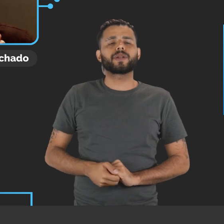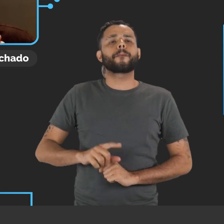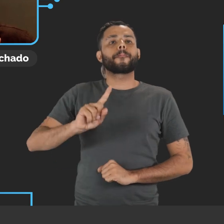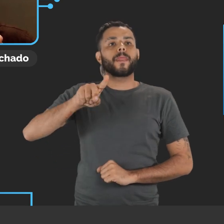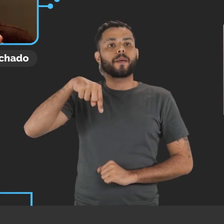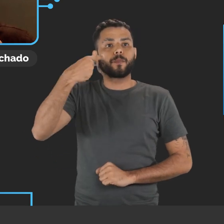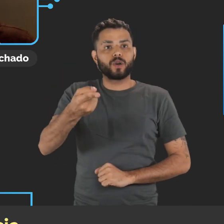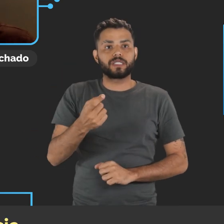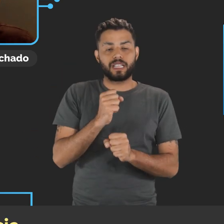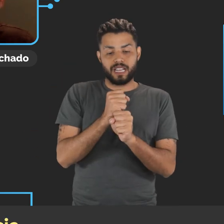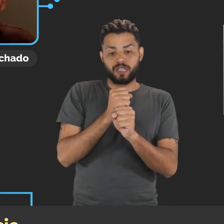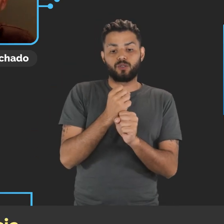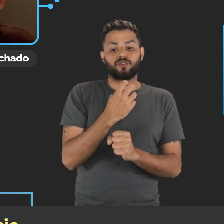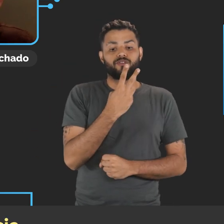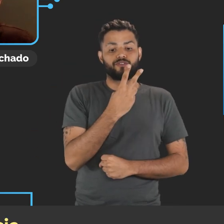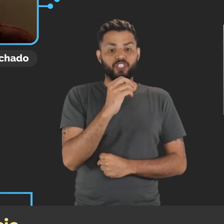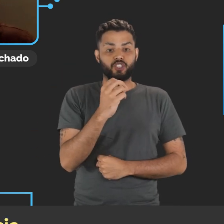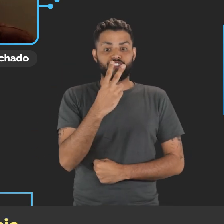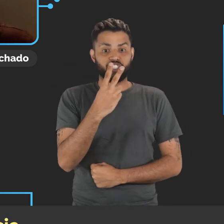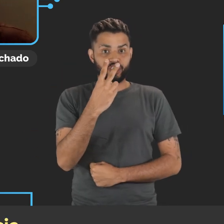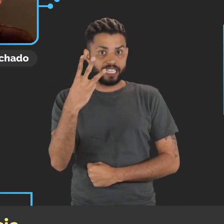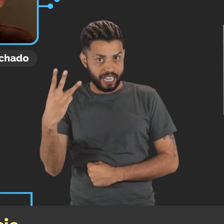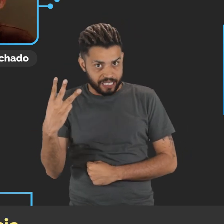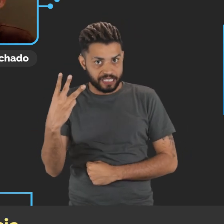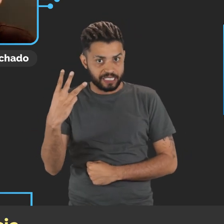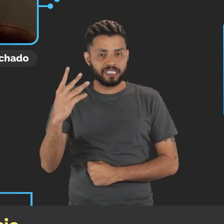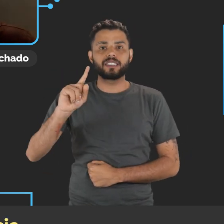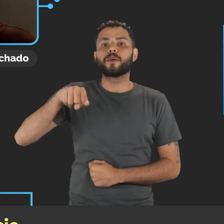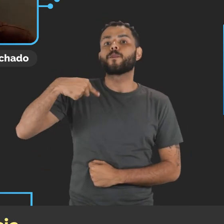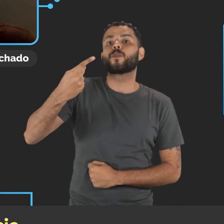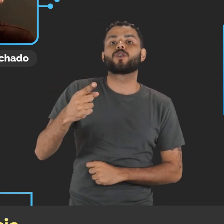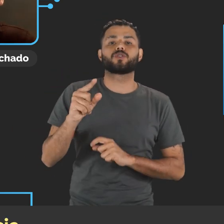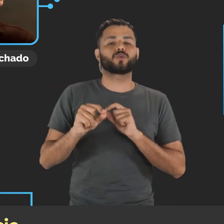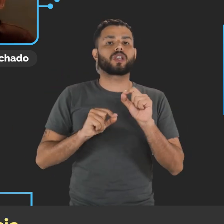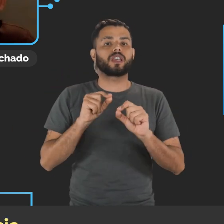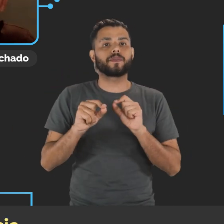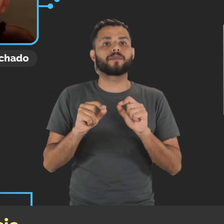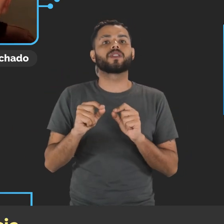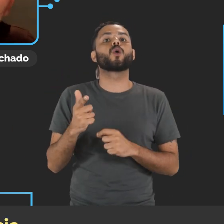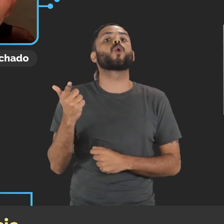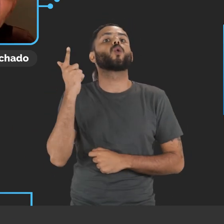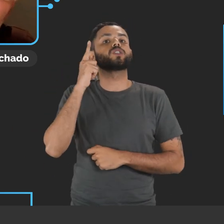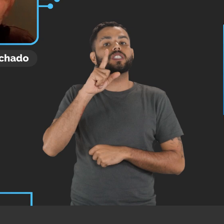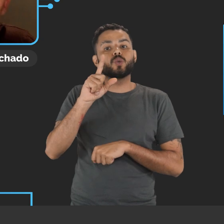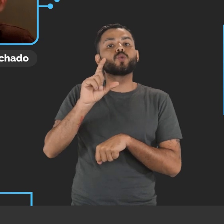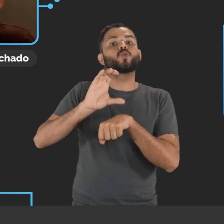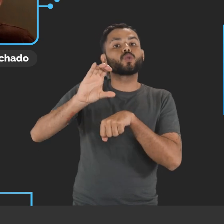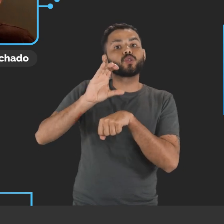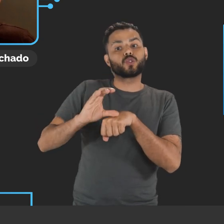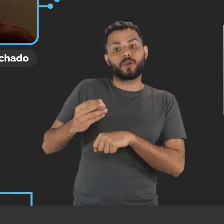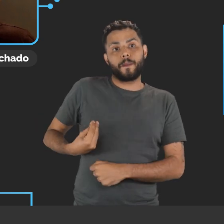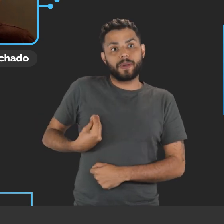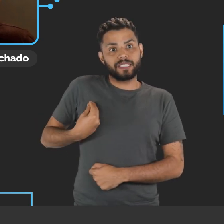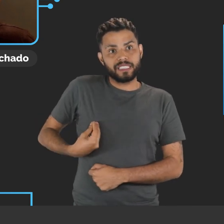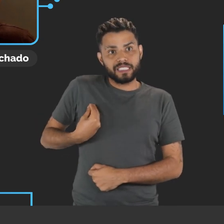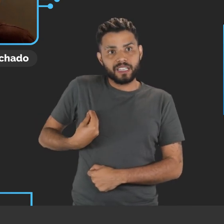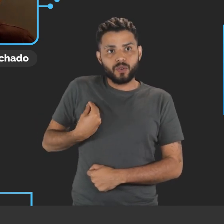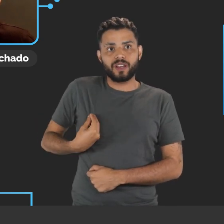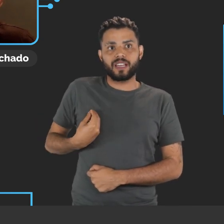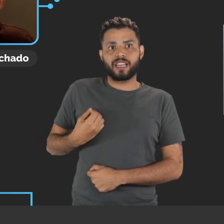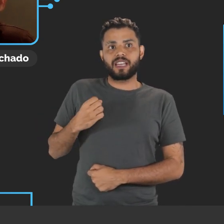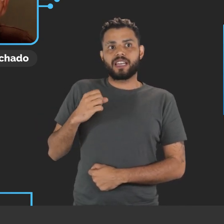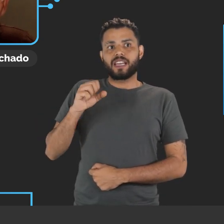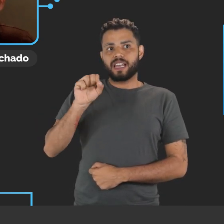aí já chegamos, estamos ainda em 2023, e na sequência a gente também consegue levar oficinas presenciais